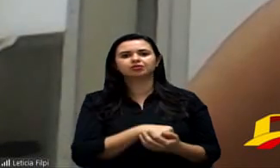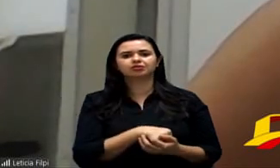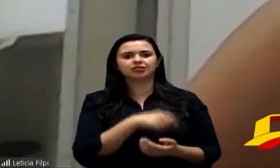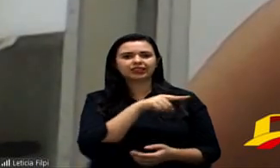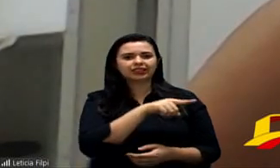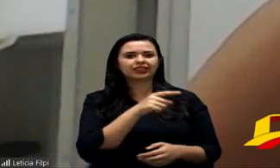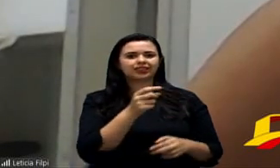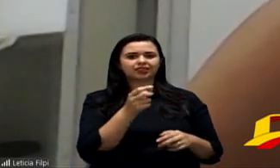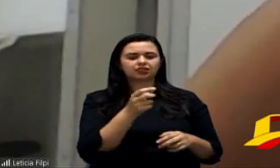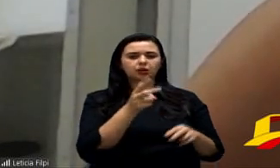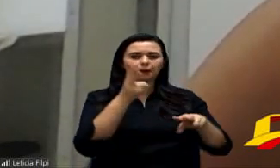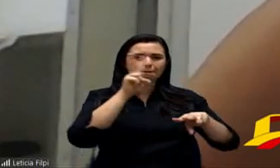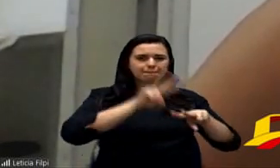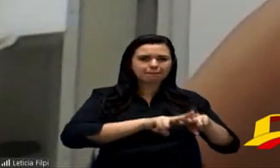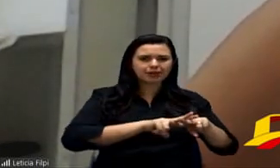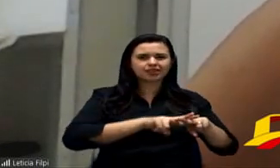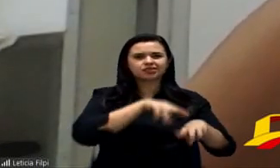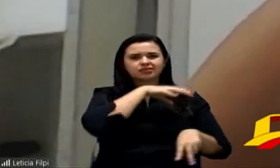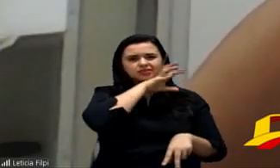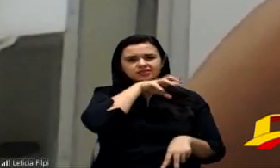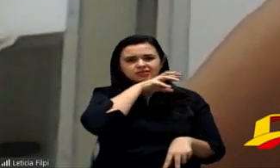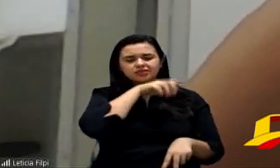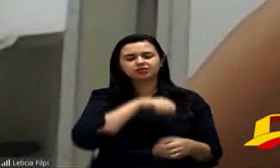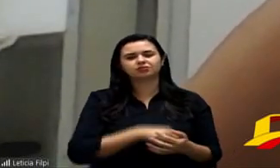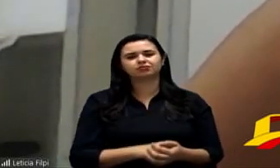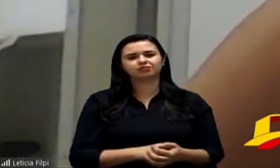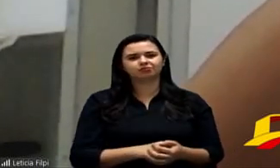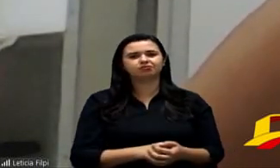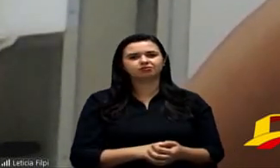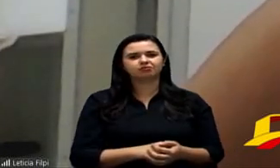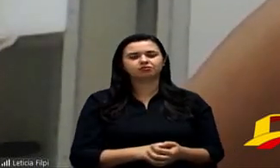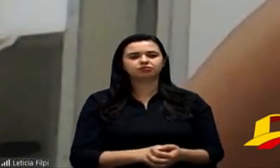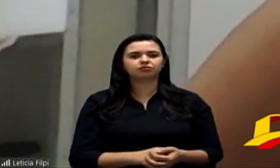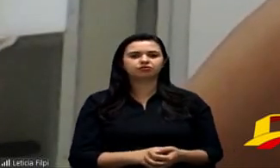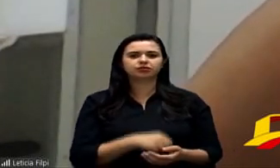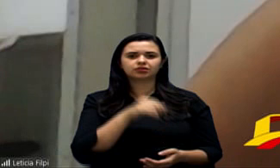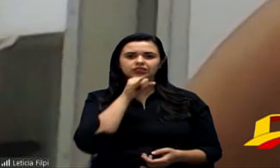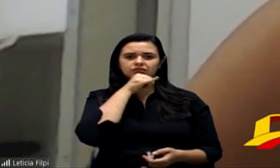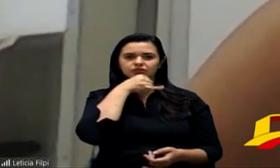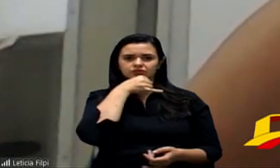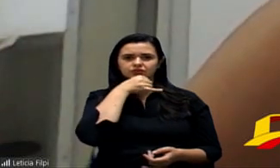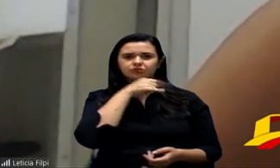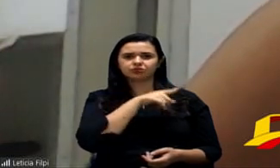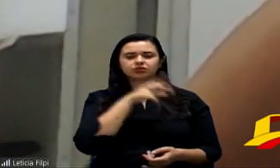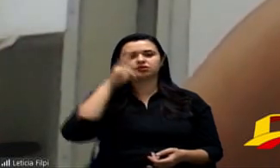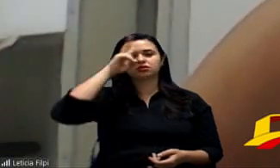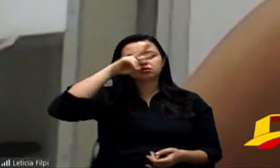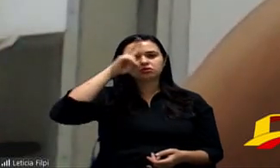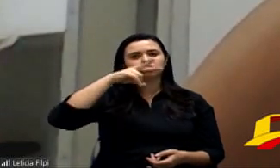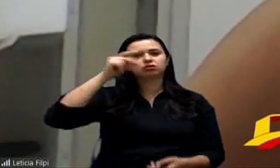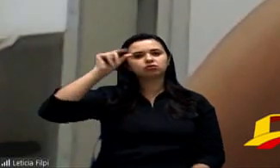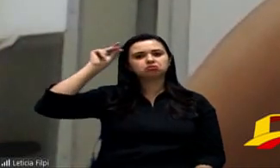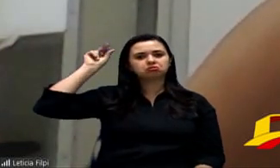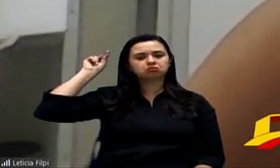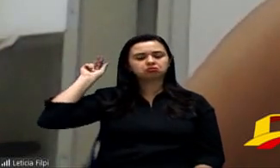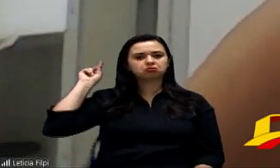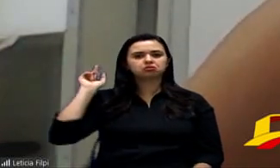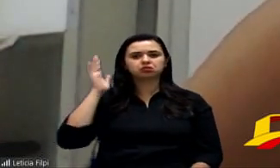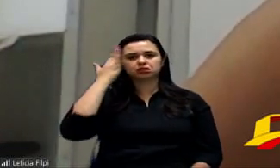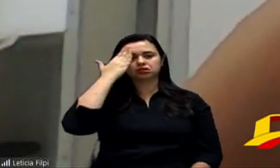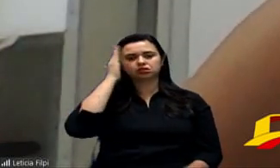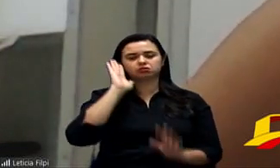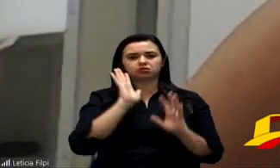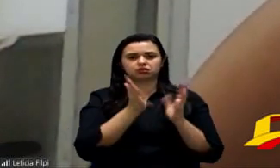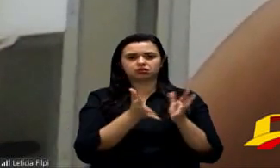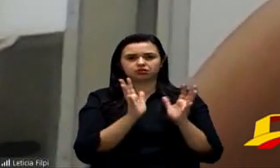ser senciente. Haja vista que a gente tem, na história da humanidade, o